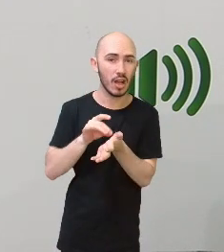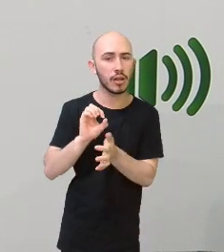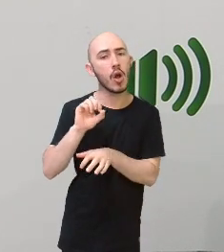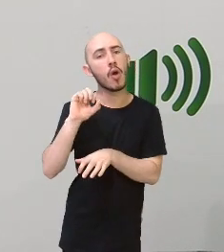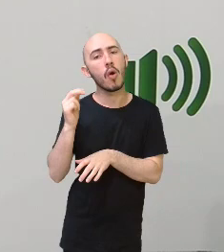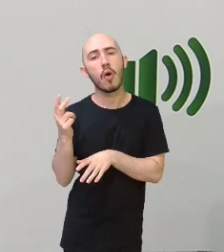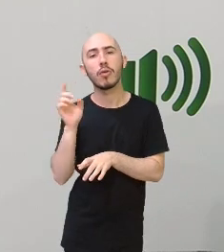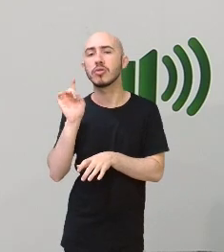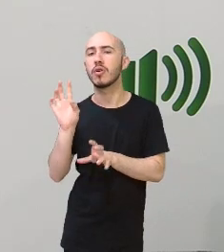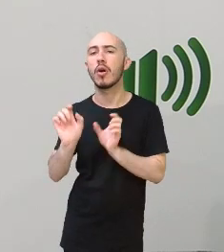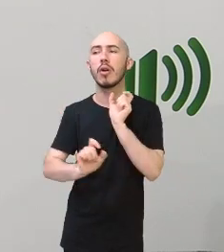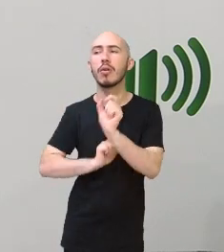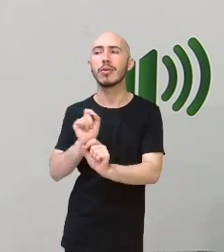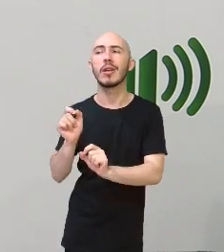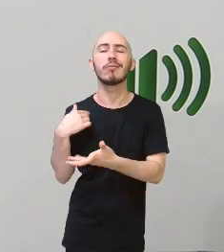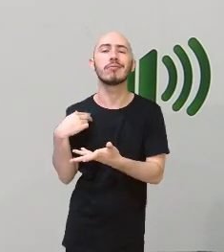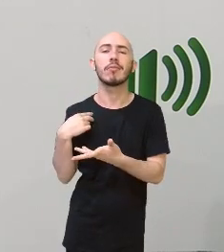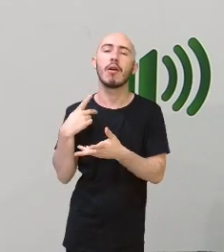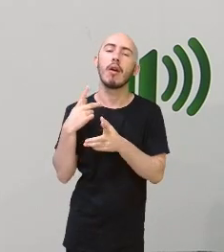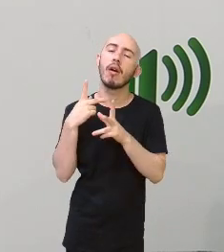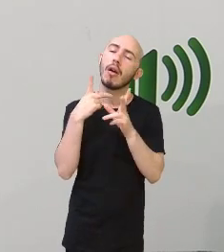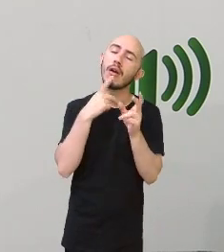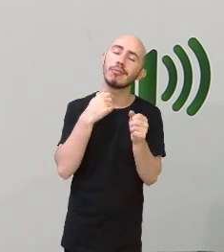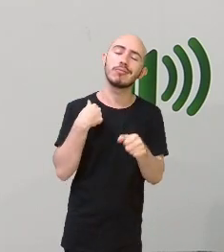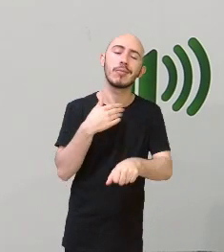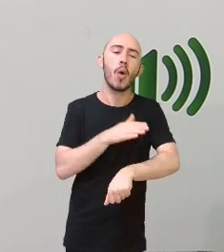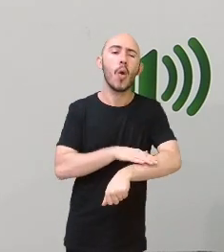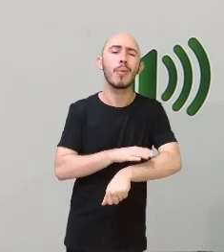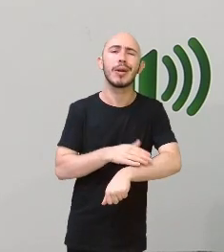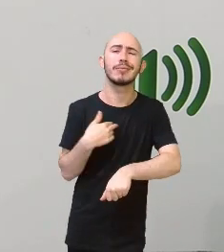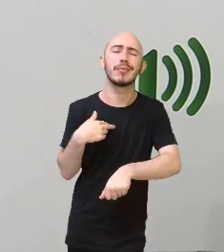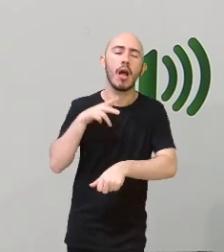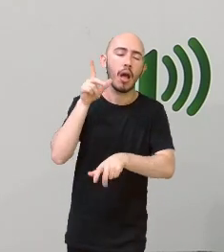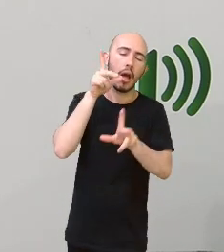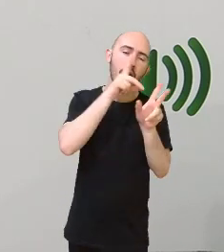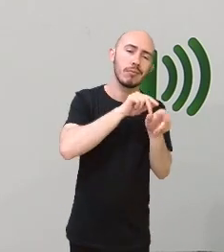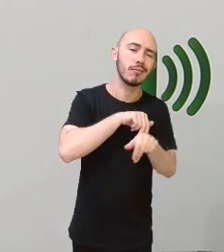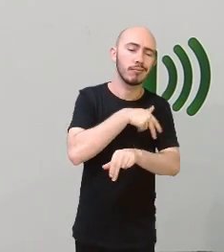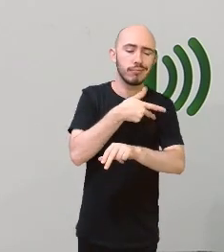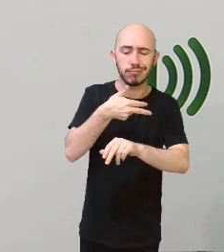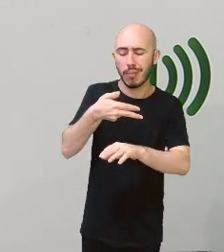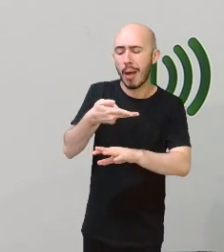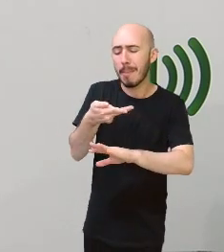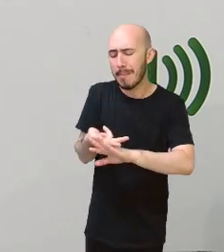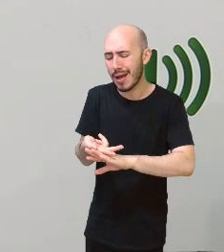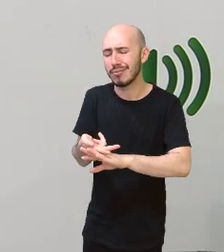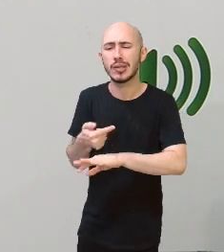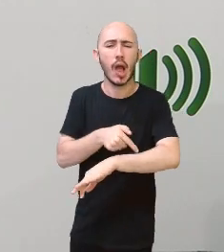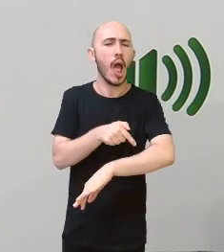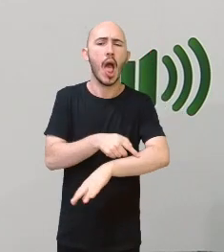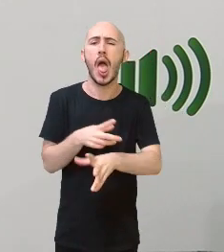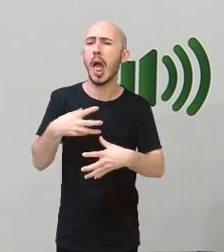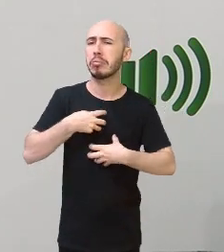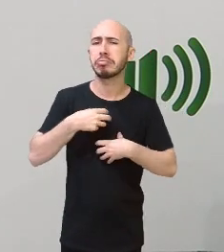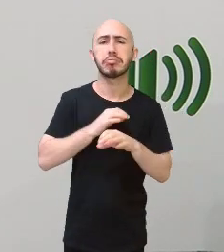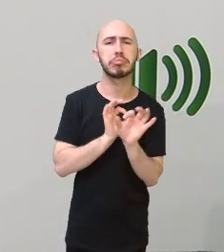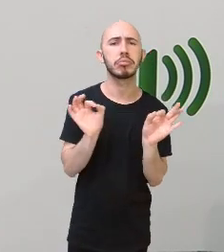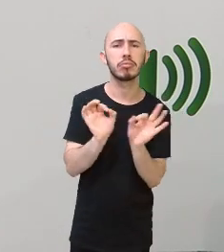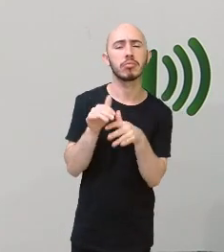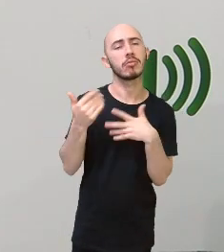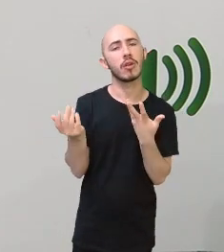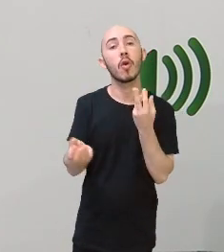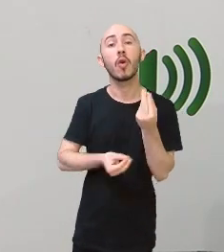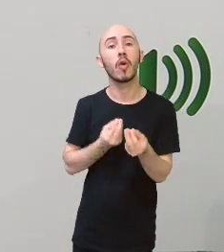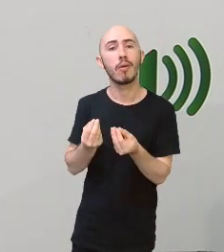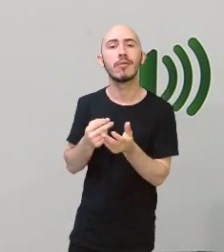se é o adormecido porque eu dormi em cima do braço e o braço está dormente? Então, você vai ver o que você quer passar para aquela